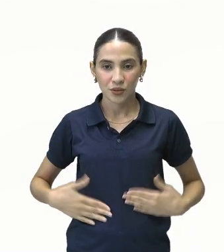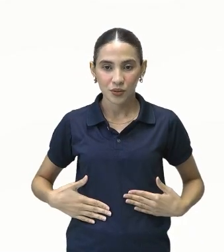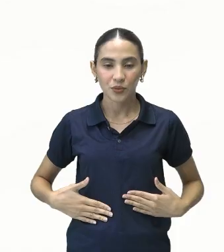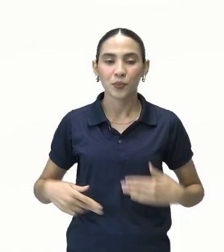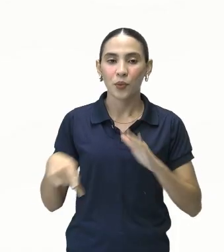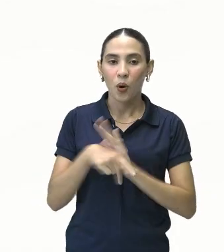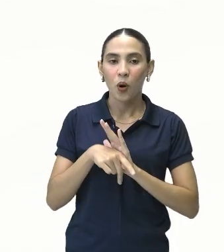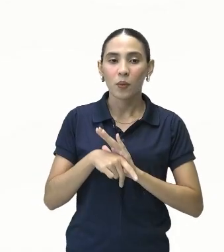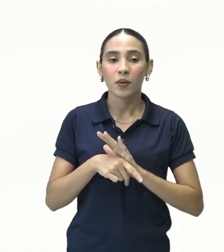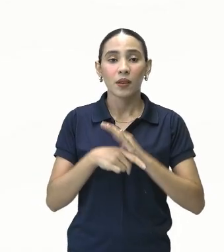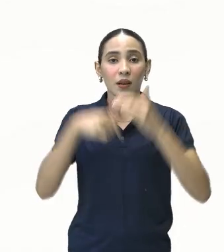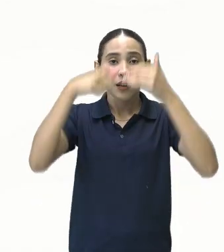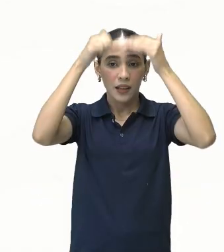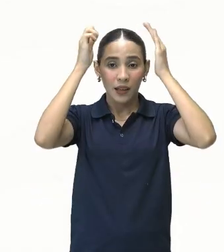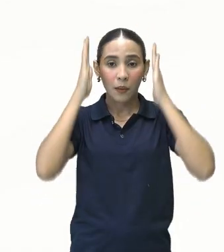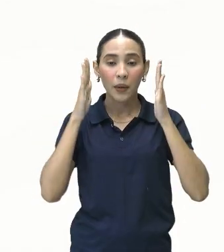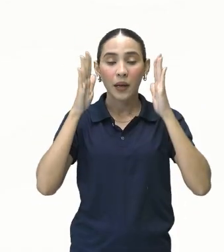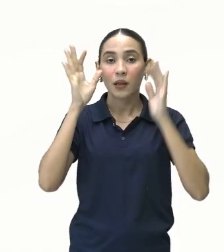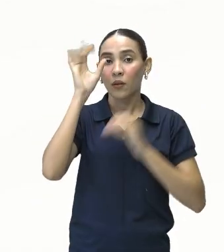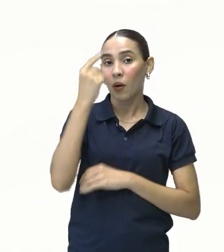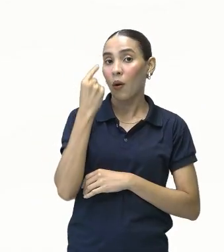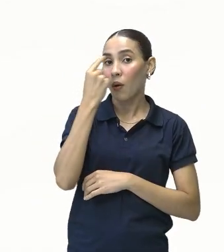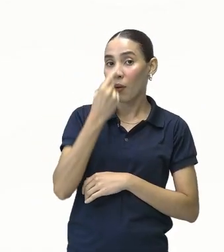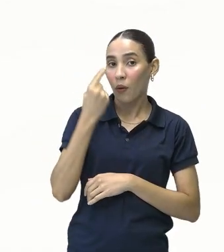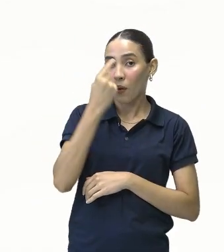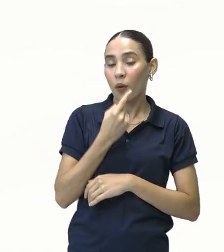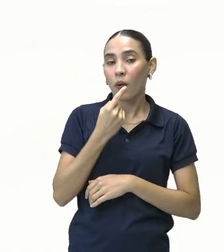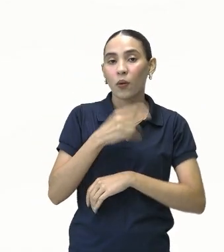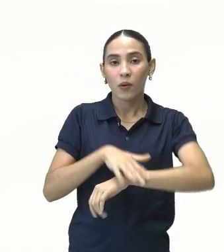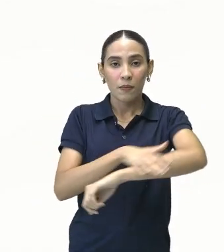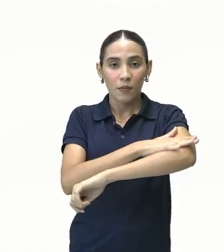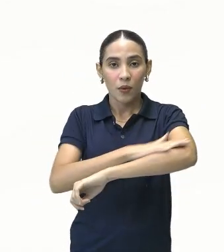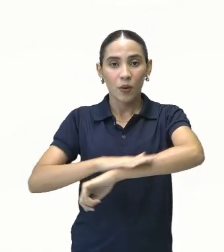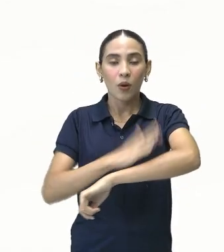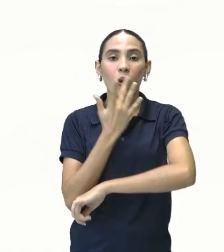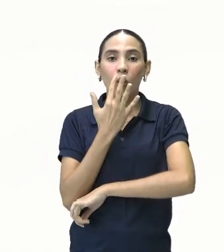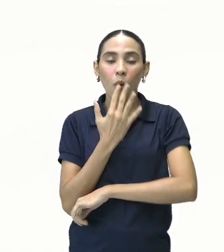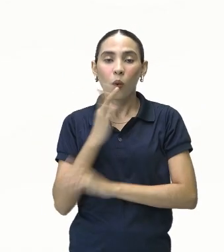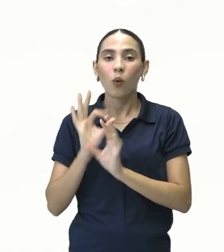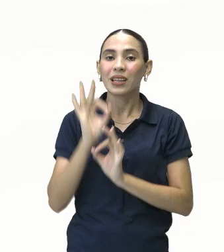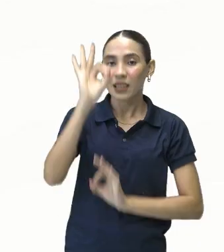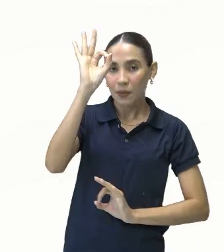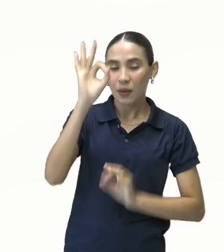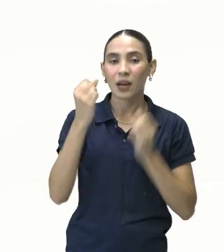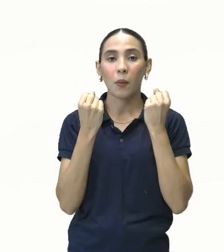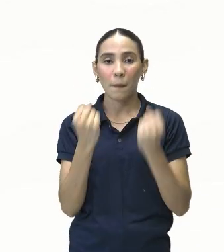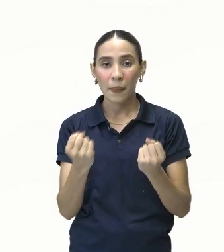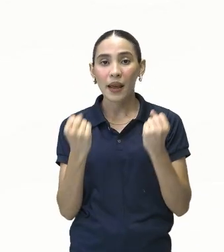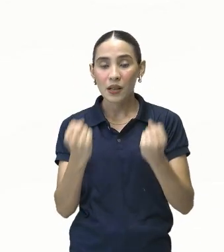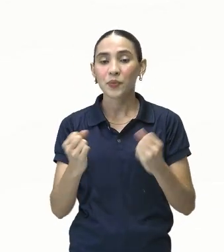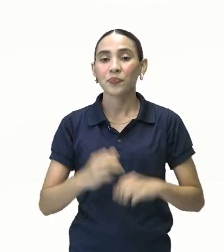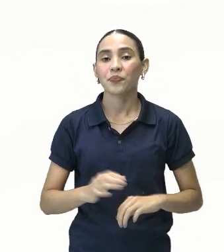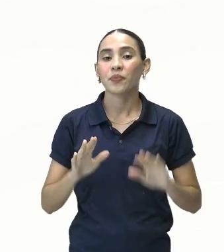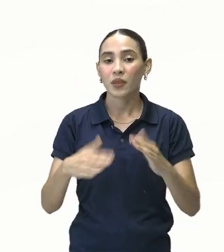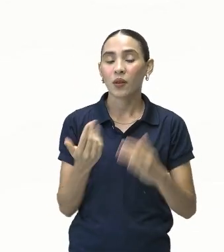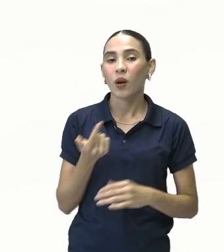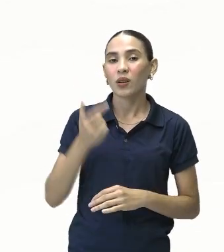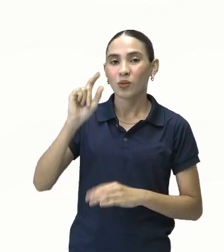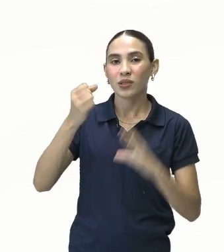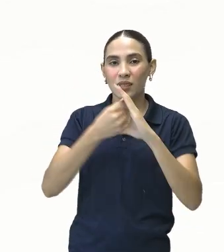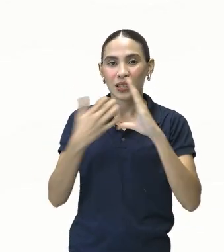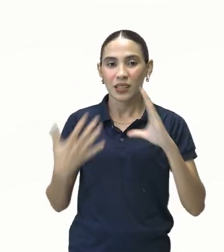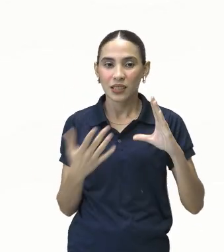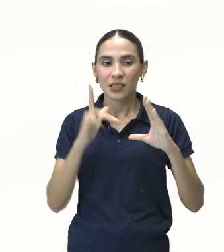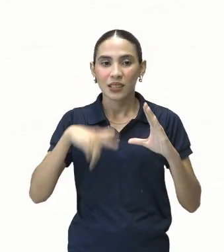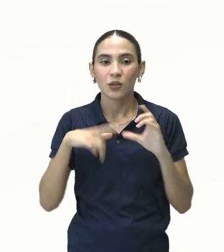né? Cabelo, olhos, pele, tonalidade de pele, estatura, peso. Então, as outras características